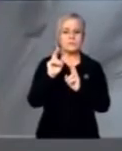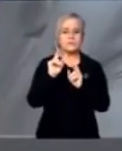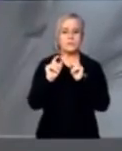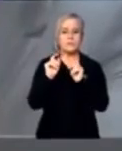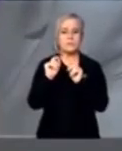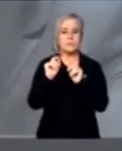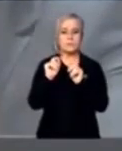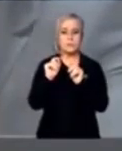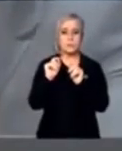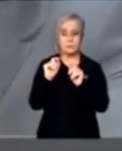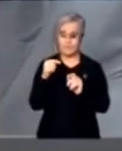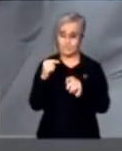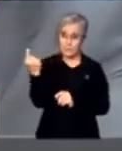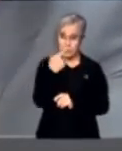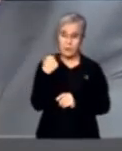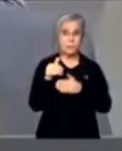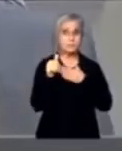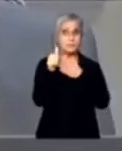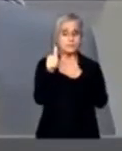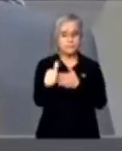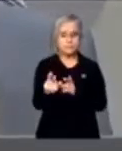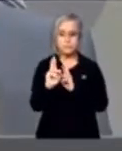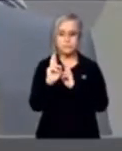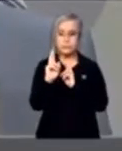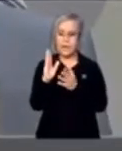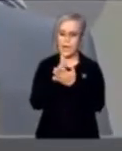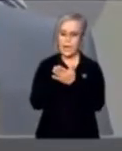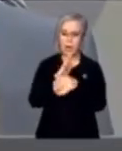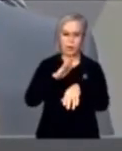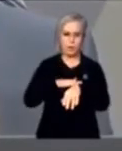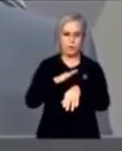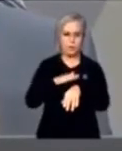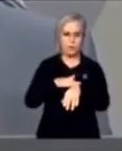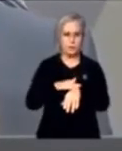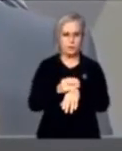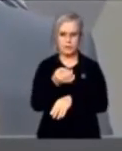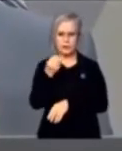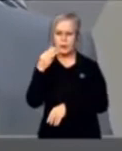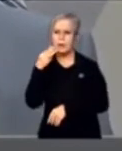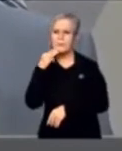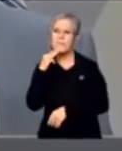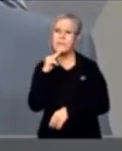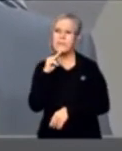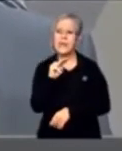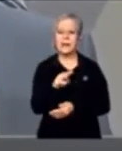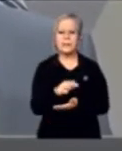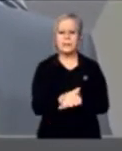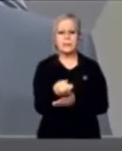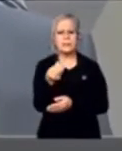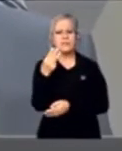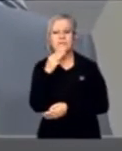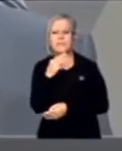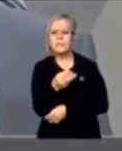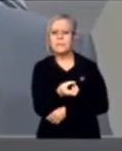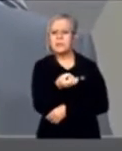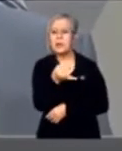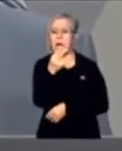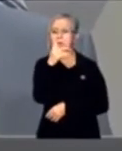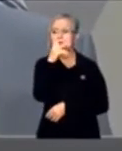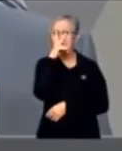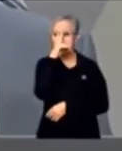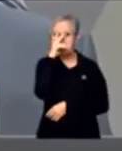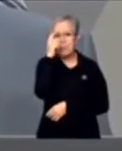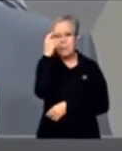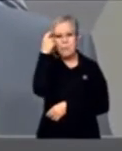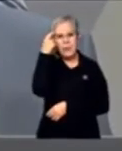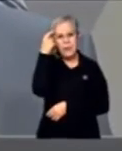nos conduziram a sonhar. E por alguns momentos, milhares, milhares e milhares, acharam que deixaram